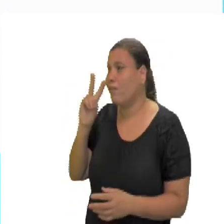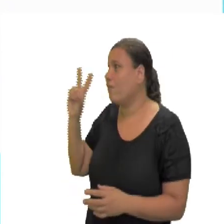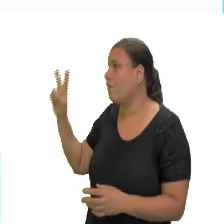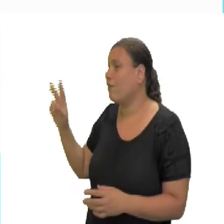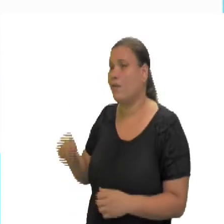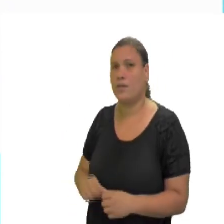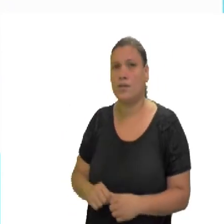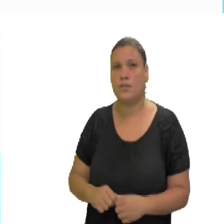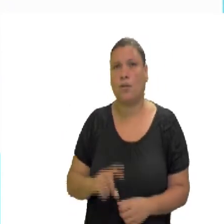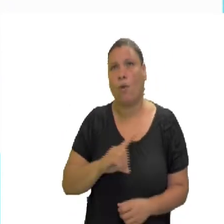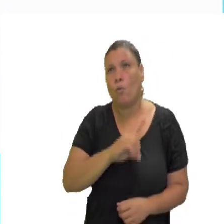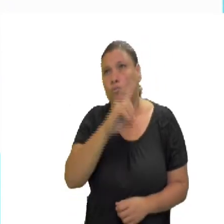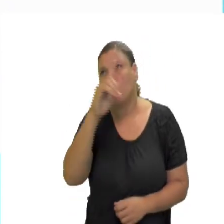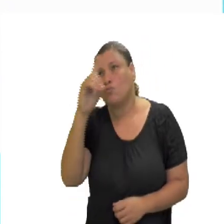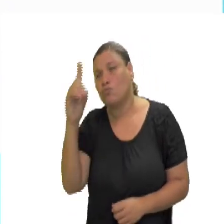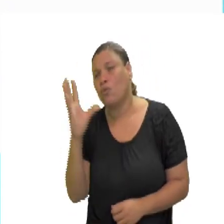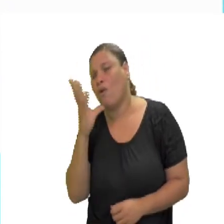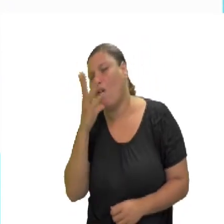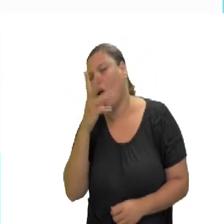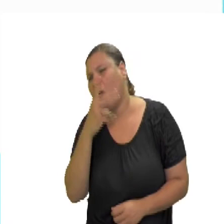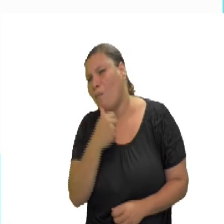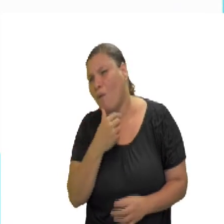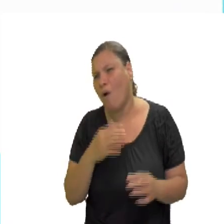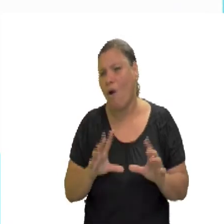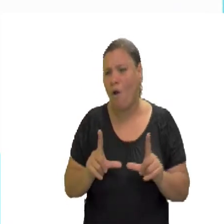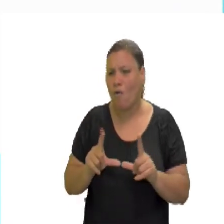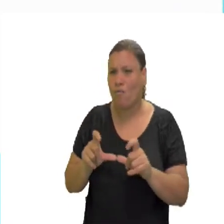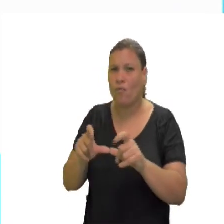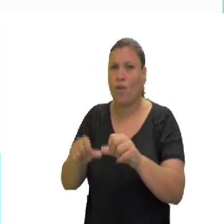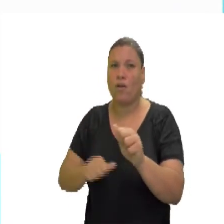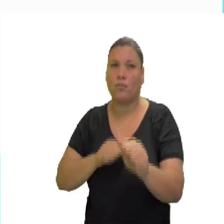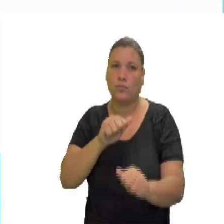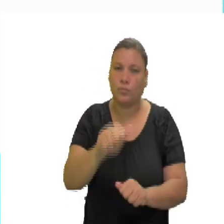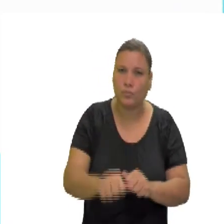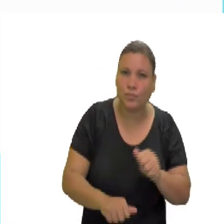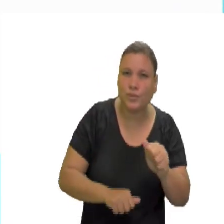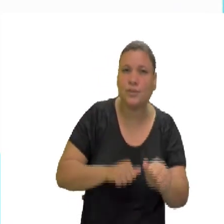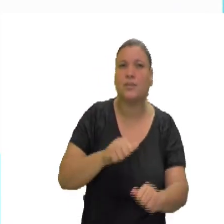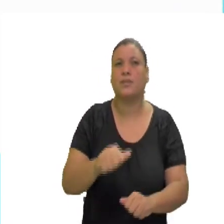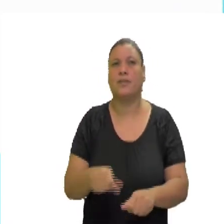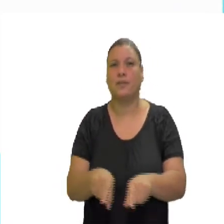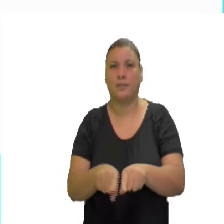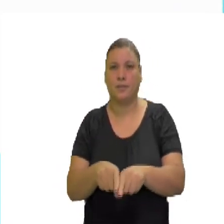vocês quanto a gente usaria de cada um, se a gente fosse com cada meio de